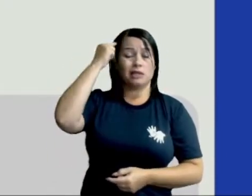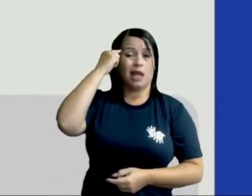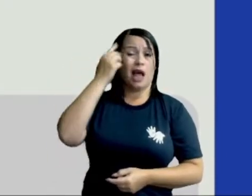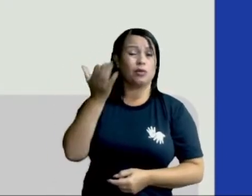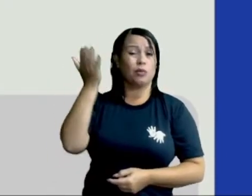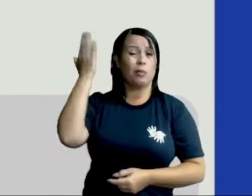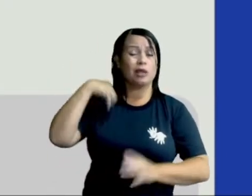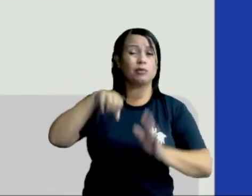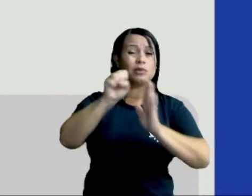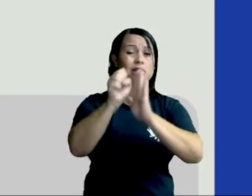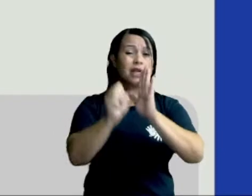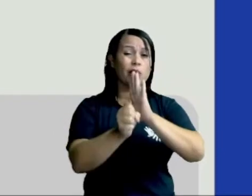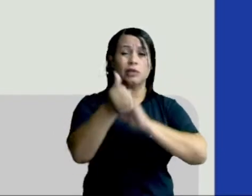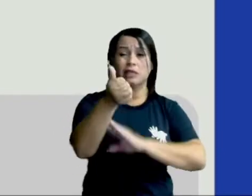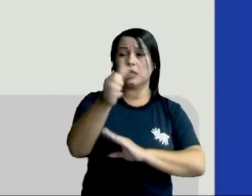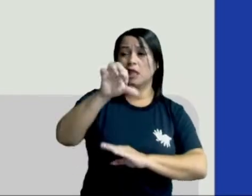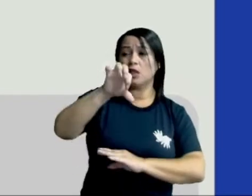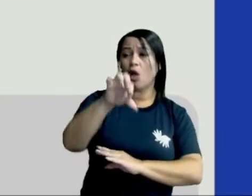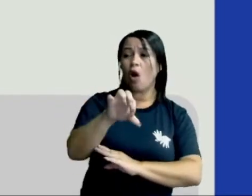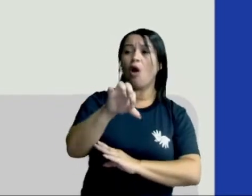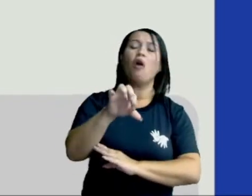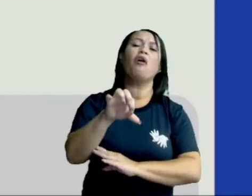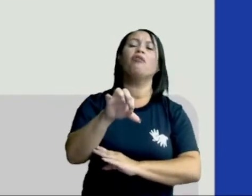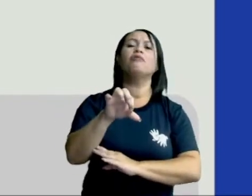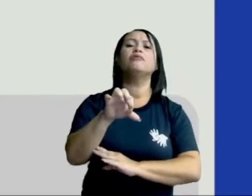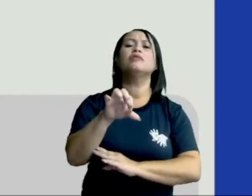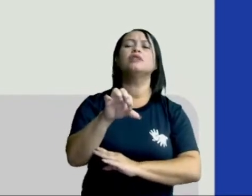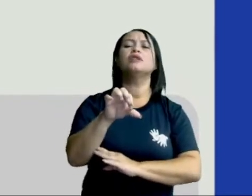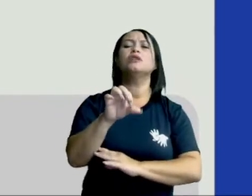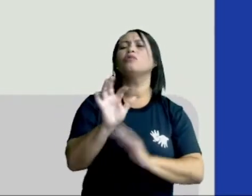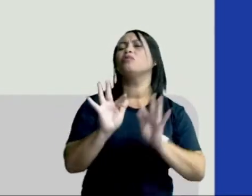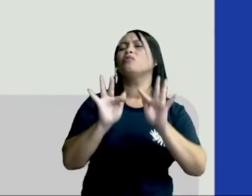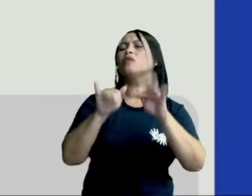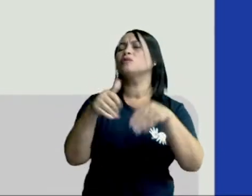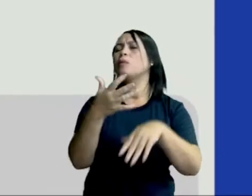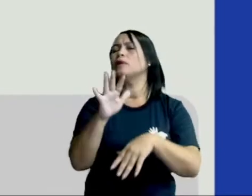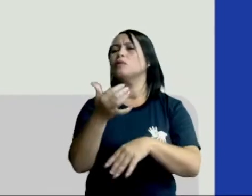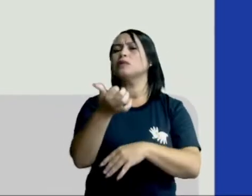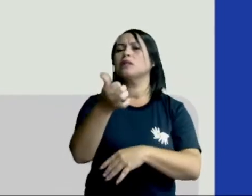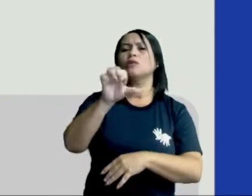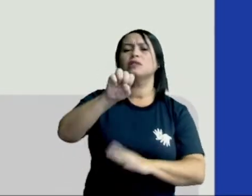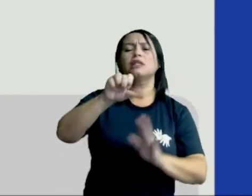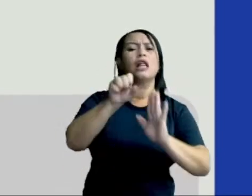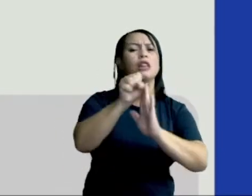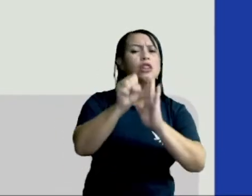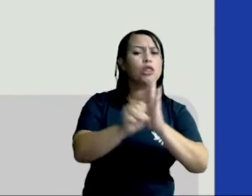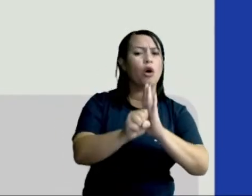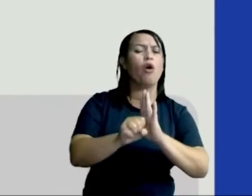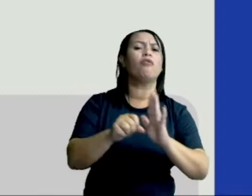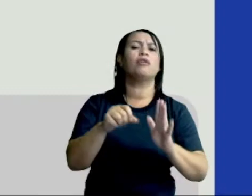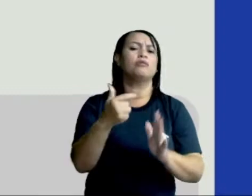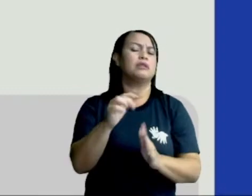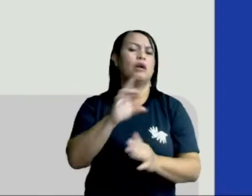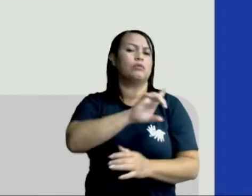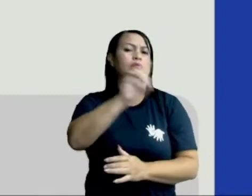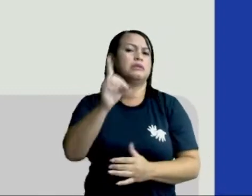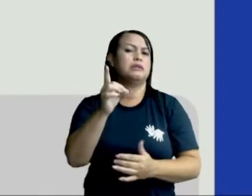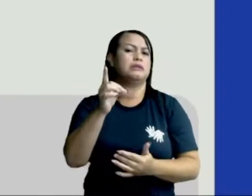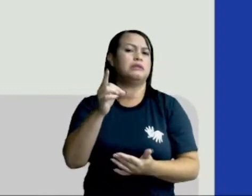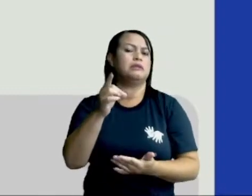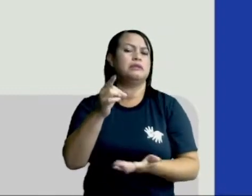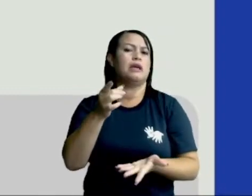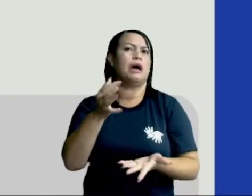no século XIX, no finalzinho ali do século XIX, não tem uma data